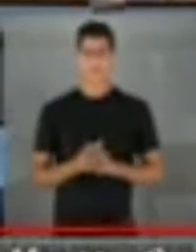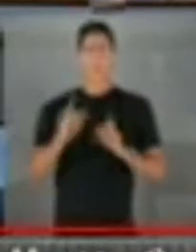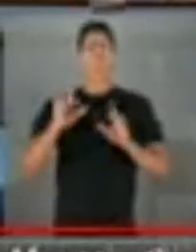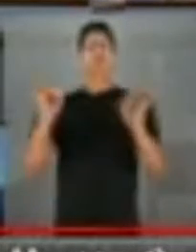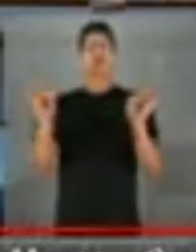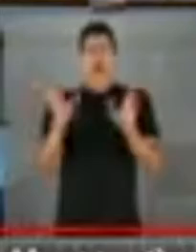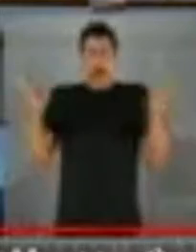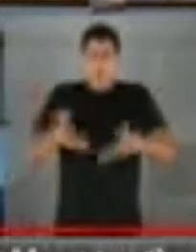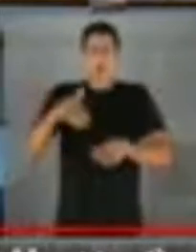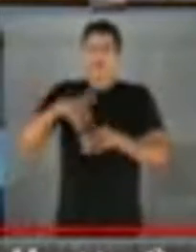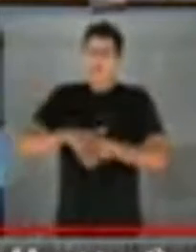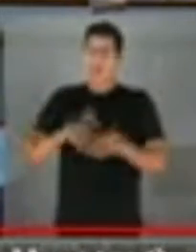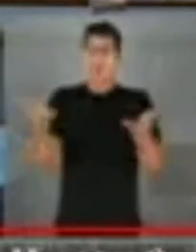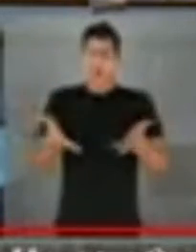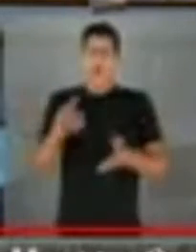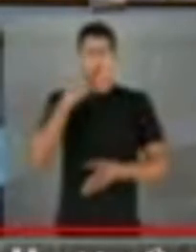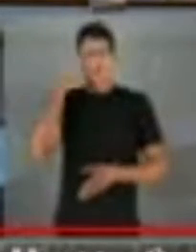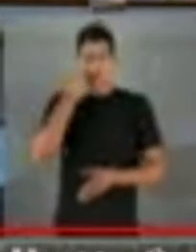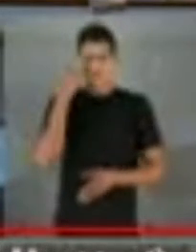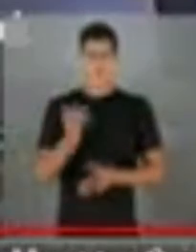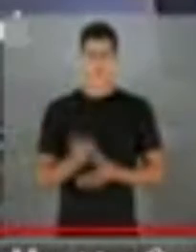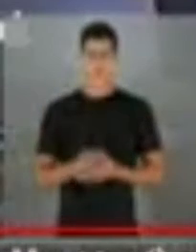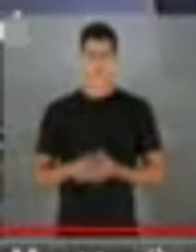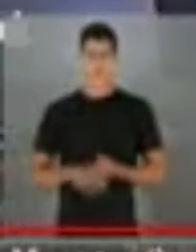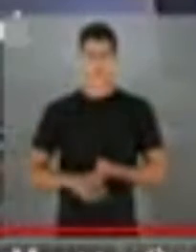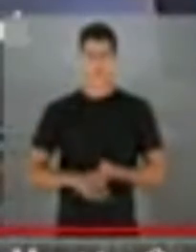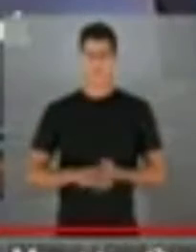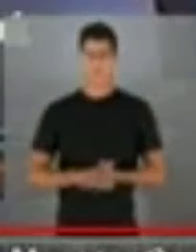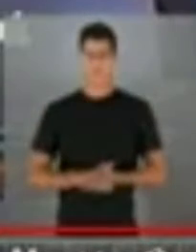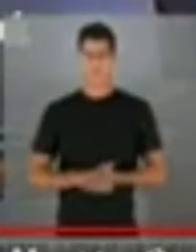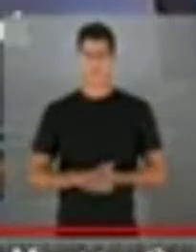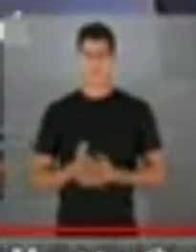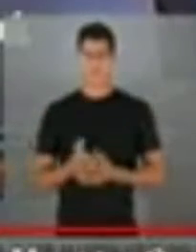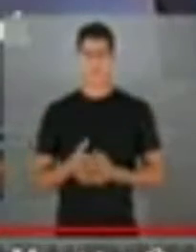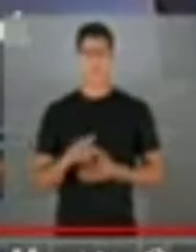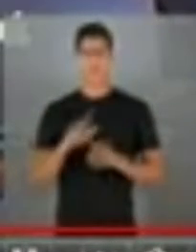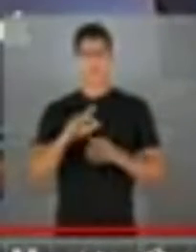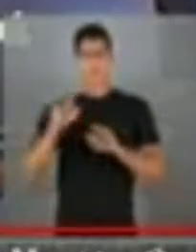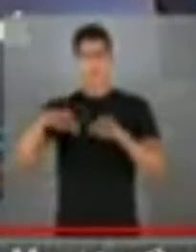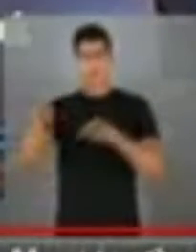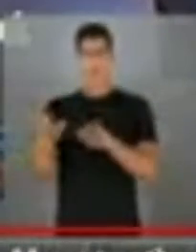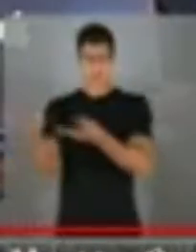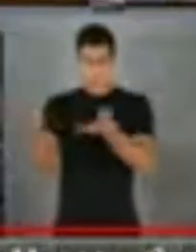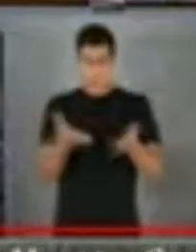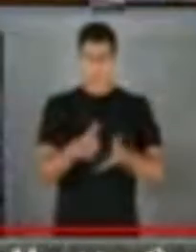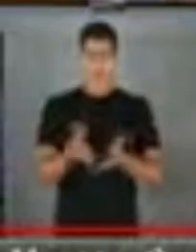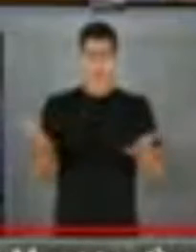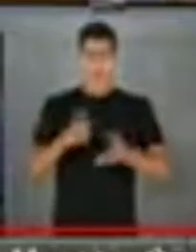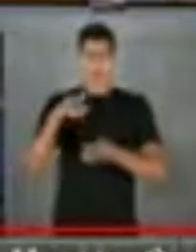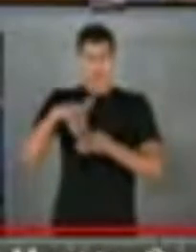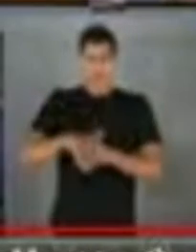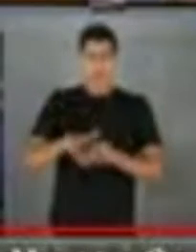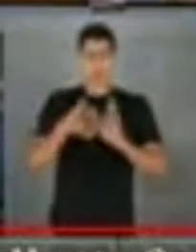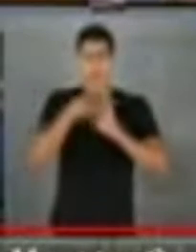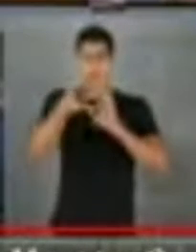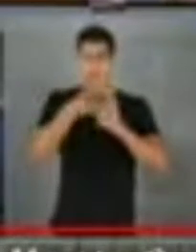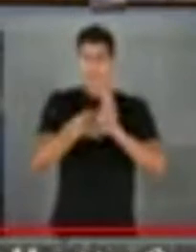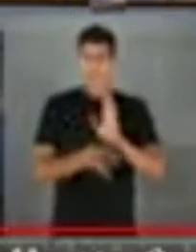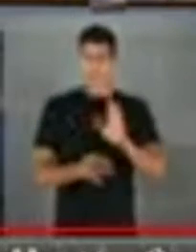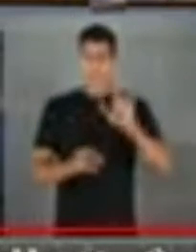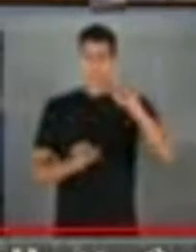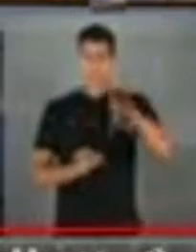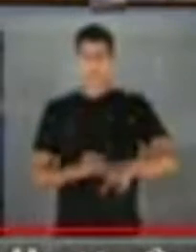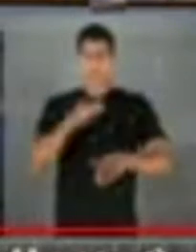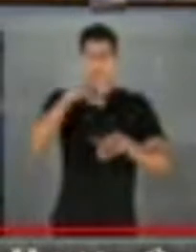votação. Eu estou em votação agora, senador. Volte e me dê palavra. Eu vou colocar o Vossa Excelência. Eu estou votando agora requerimento, depois que